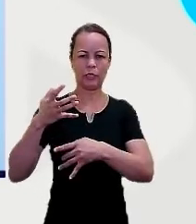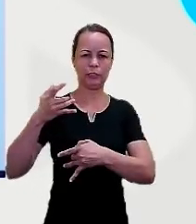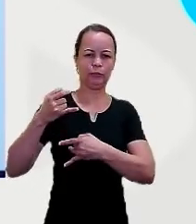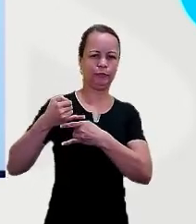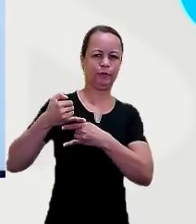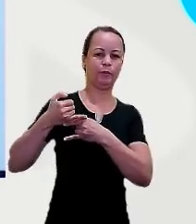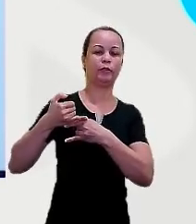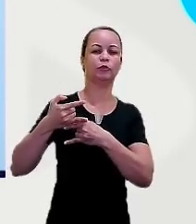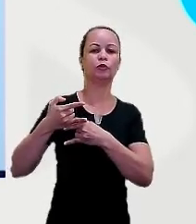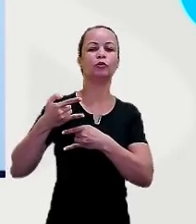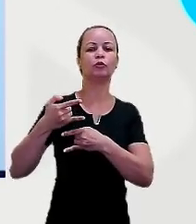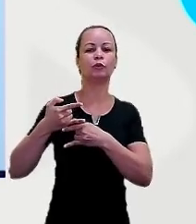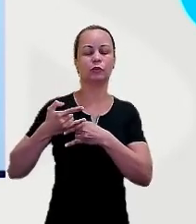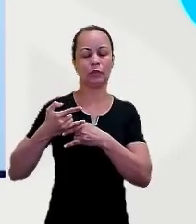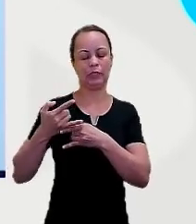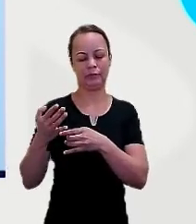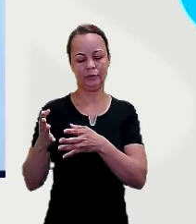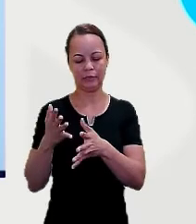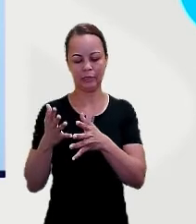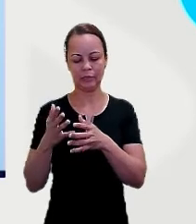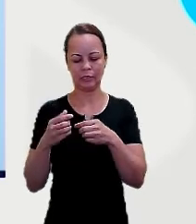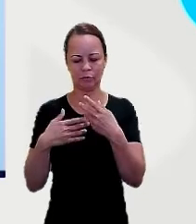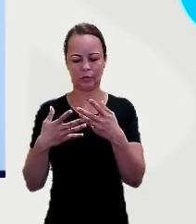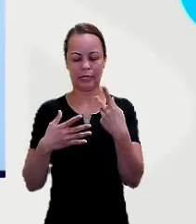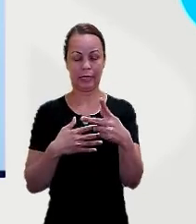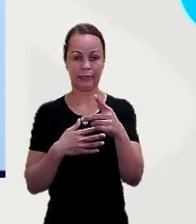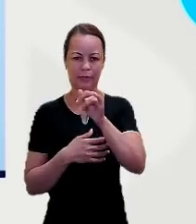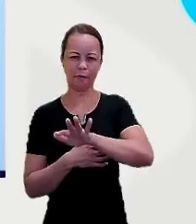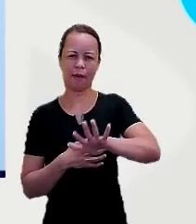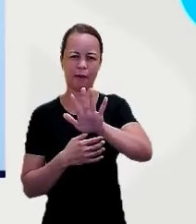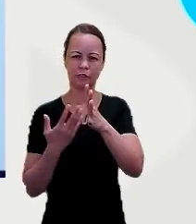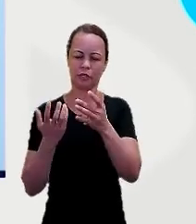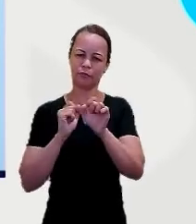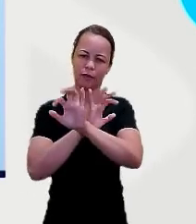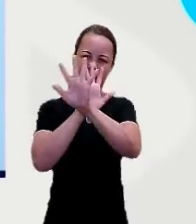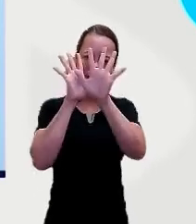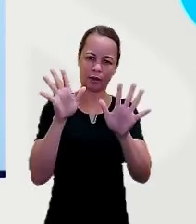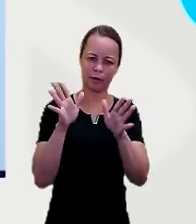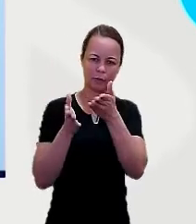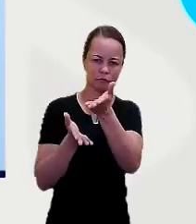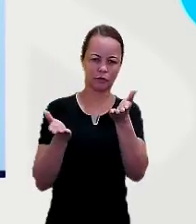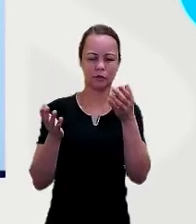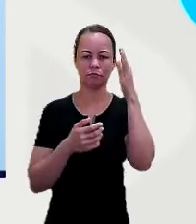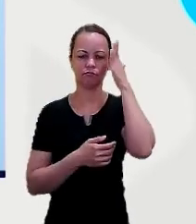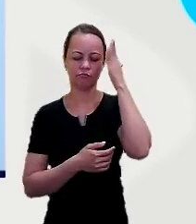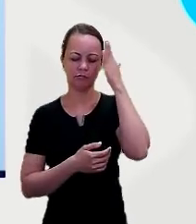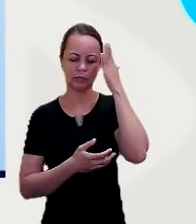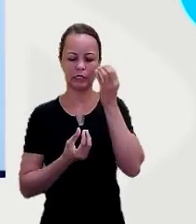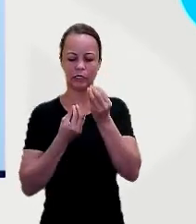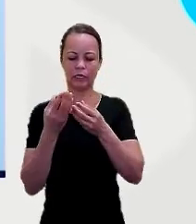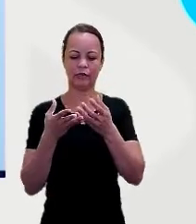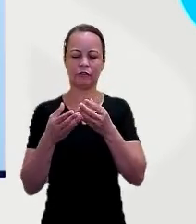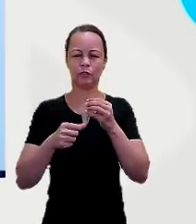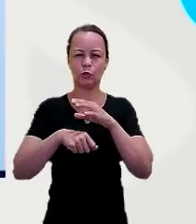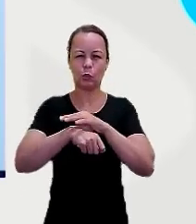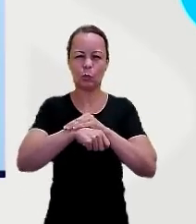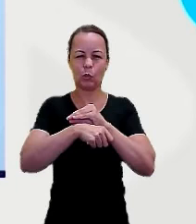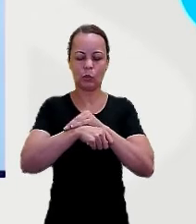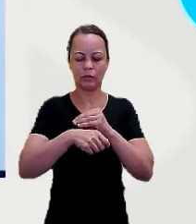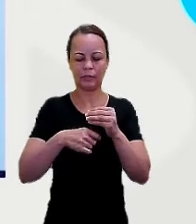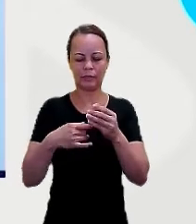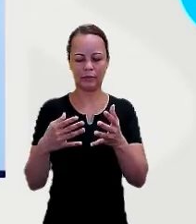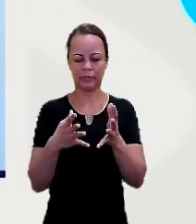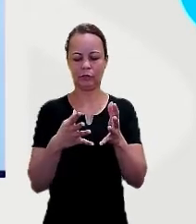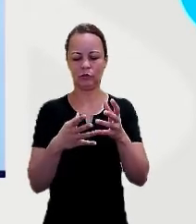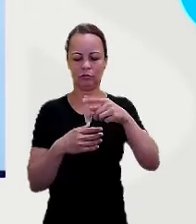e para o córtex pré-frontal. Então, essa imagem aí ela é muito clara. Vocês estão vendo ali aquela pessoa ali, ó, lesão do tecido devido àquele brochezinho ali